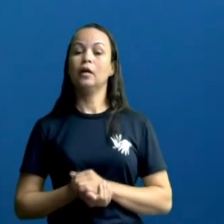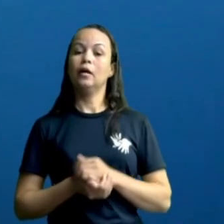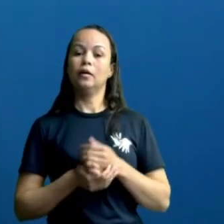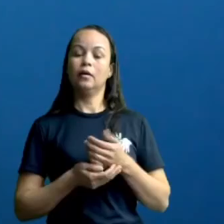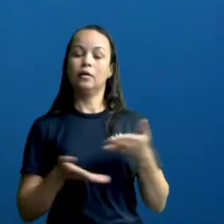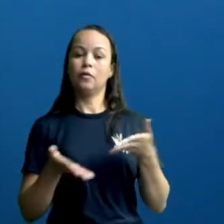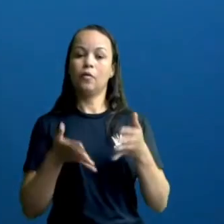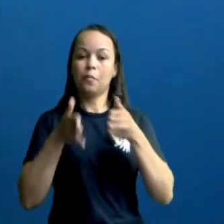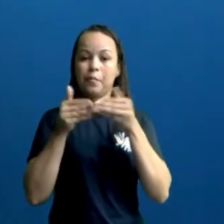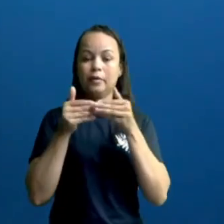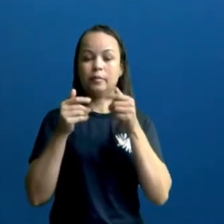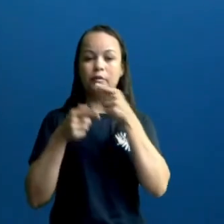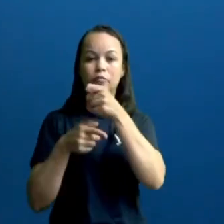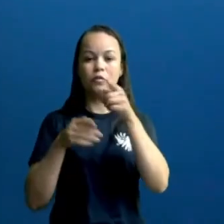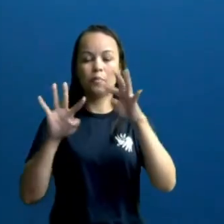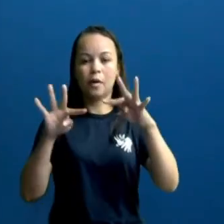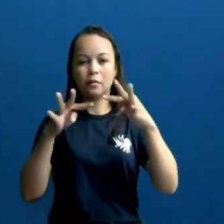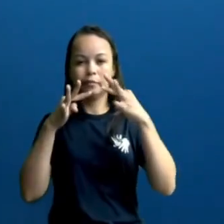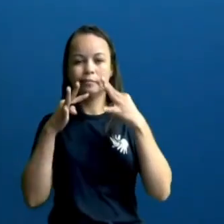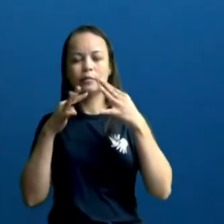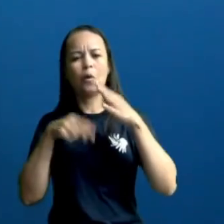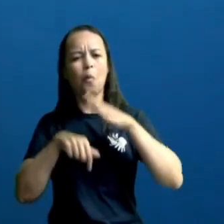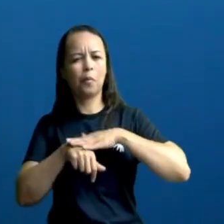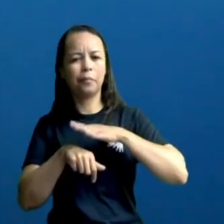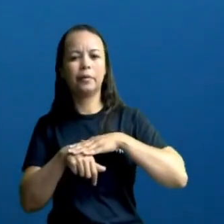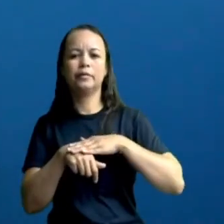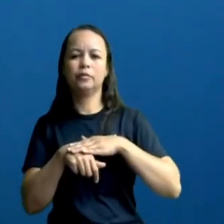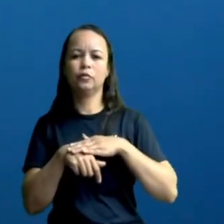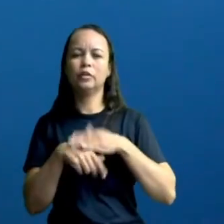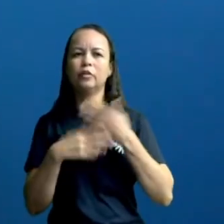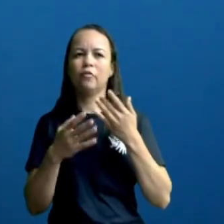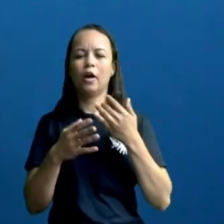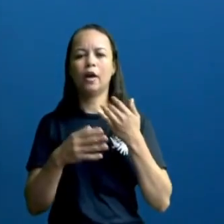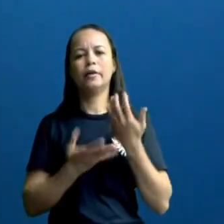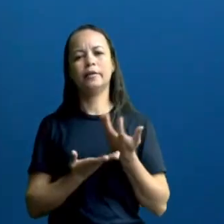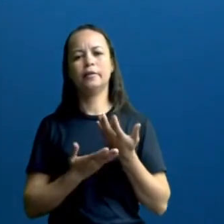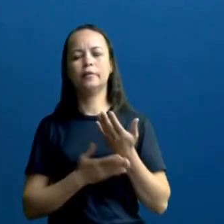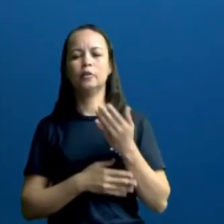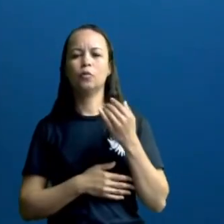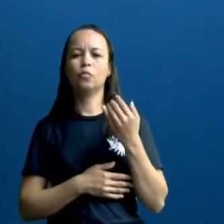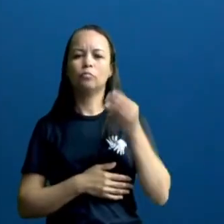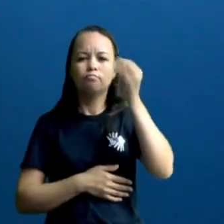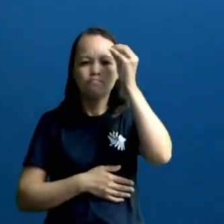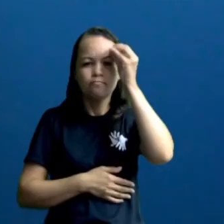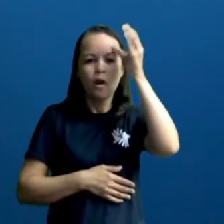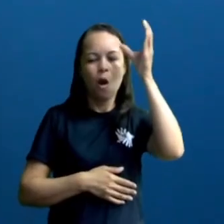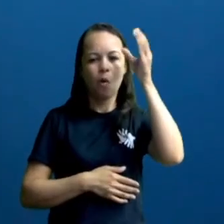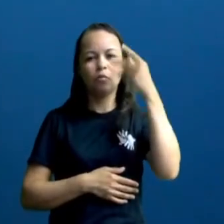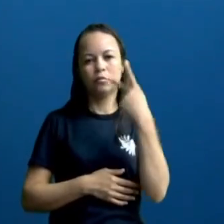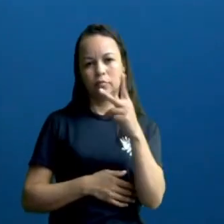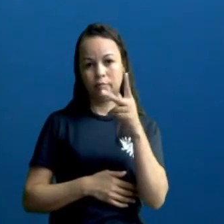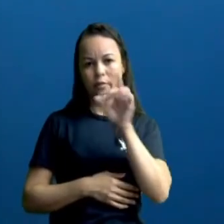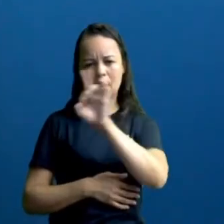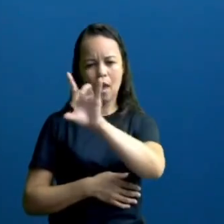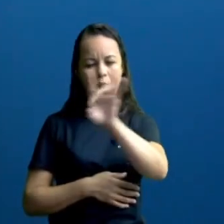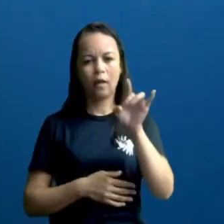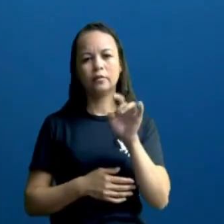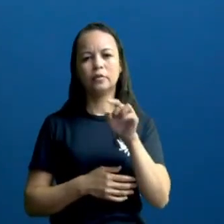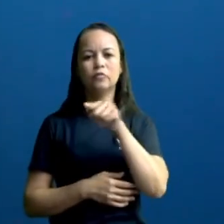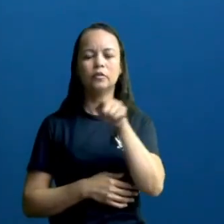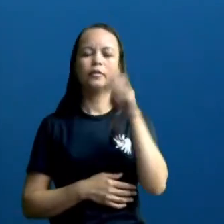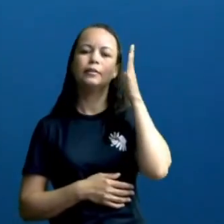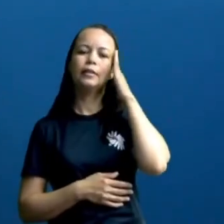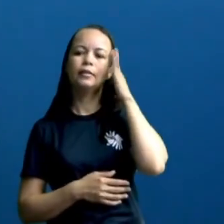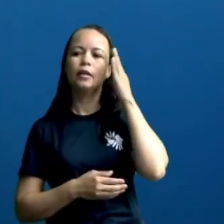você preste atenção nesse momento, que é um momento que eu acho que vai fortalecer esse objeto do conhecimento. E você entender quais seriam